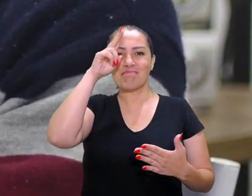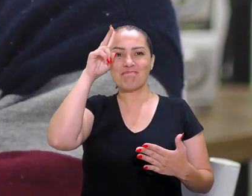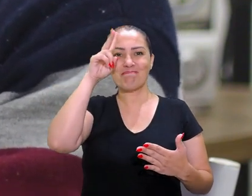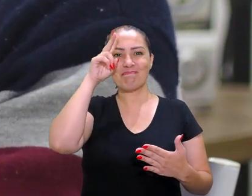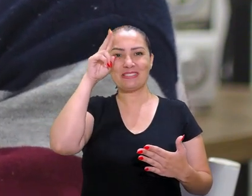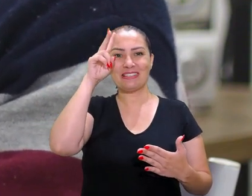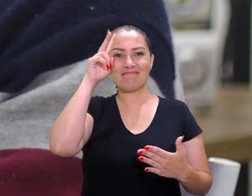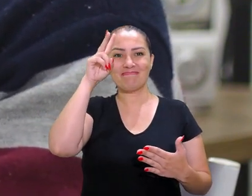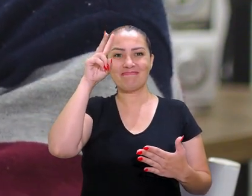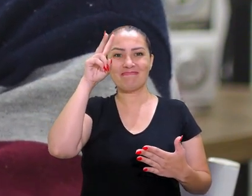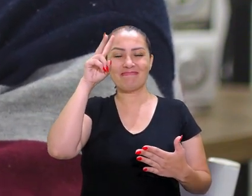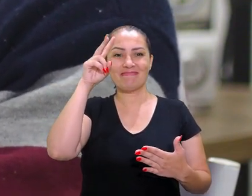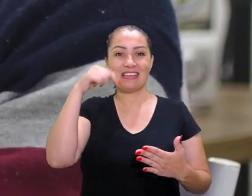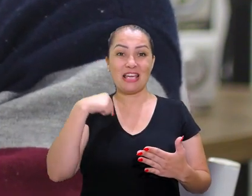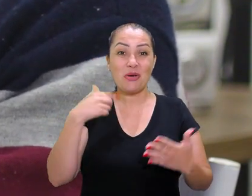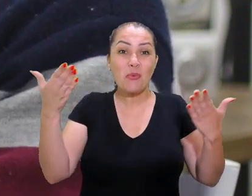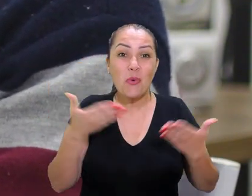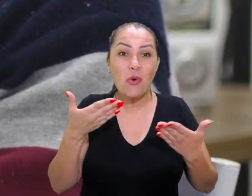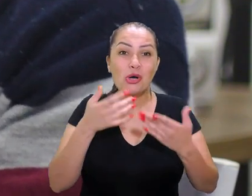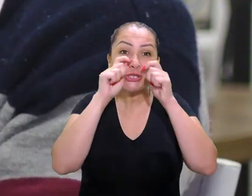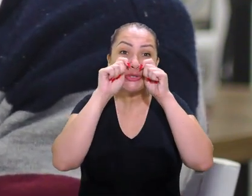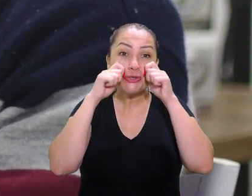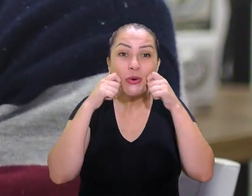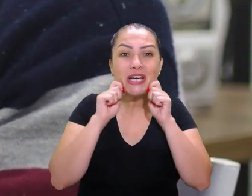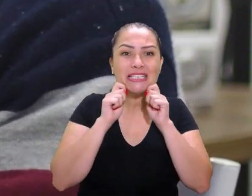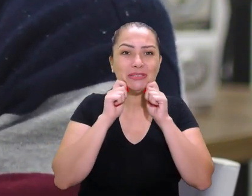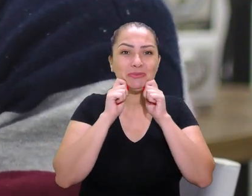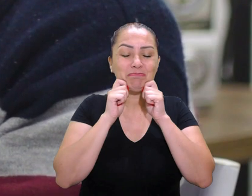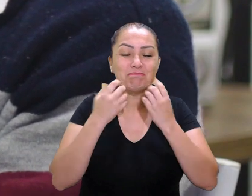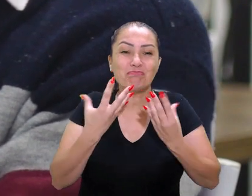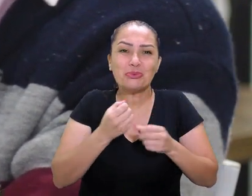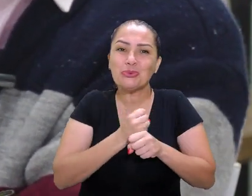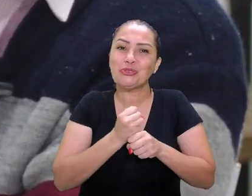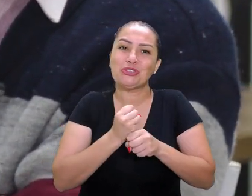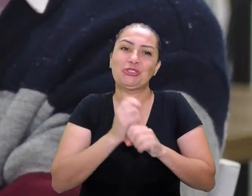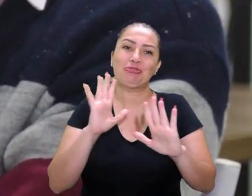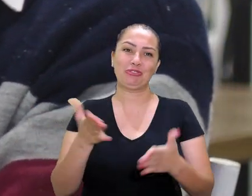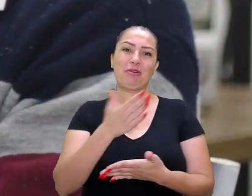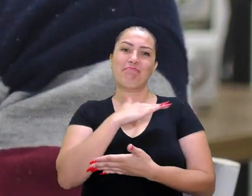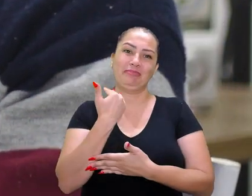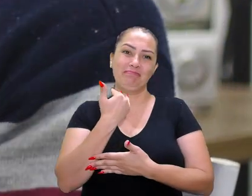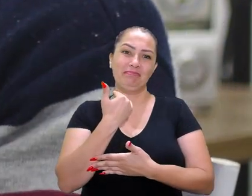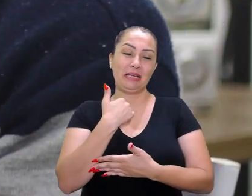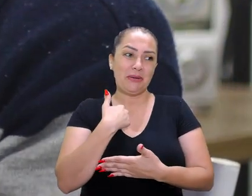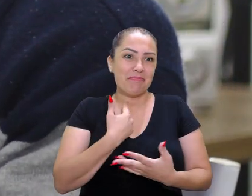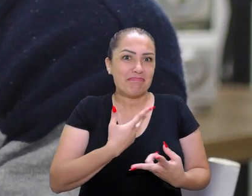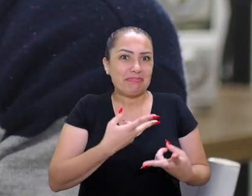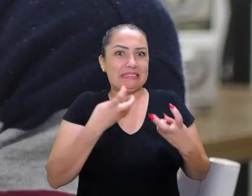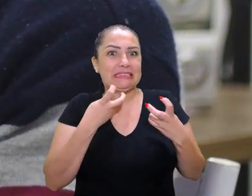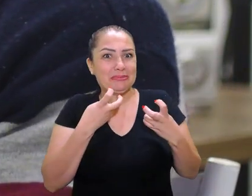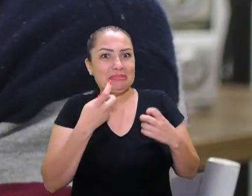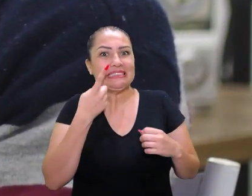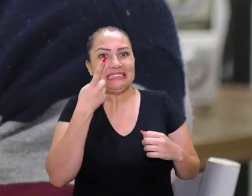estar hoje chorando por ele depois de muitos anos sem ele. Eu assim, olha, que interessante que a gente provocou isso